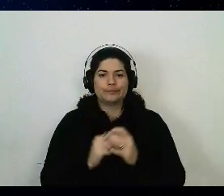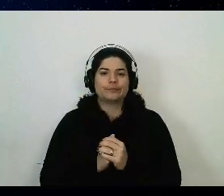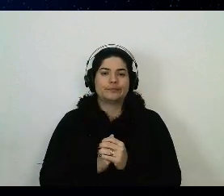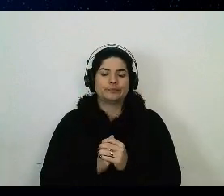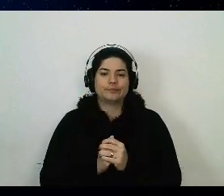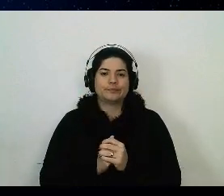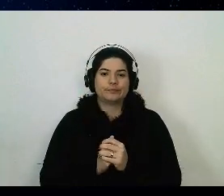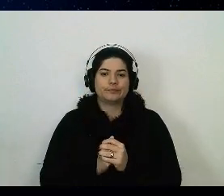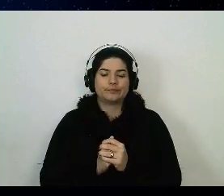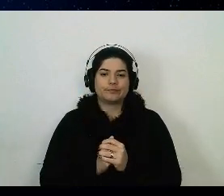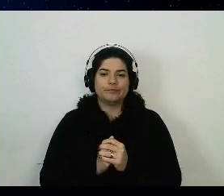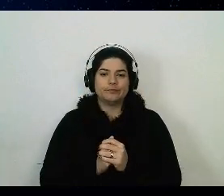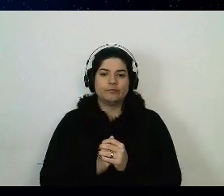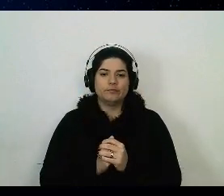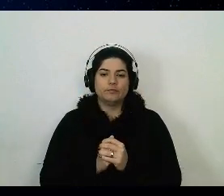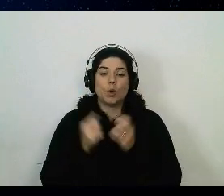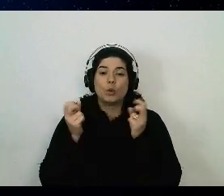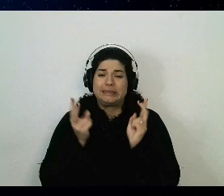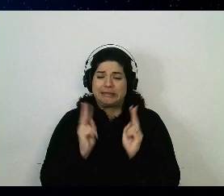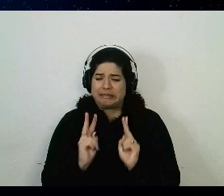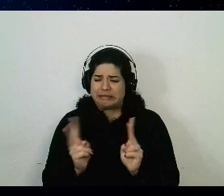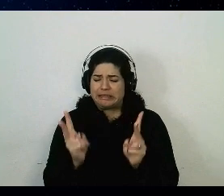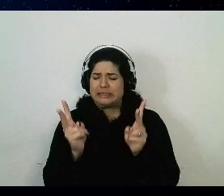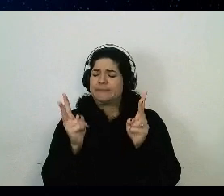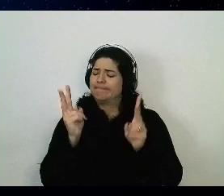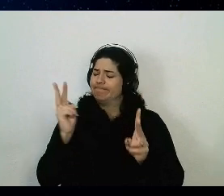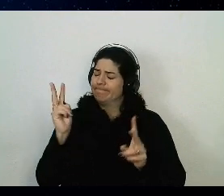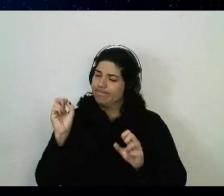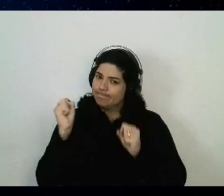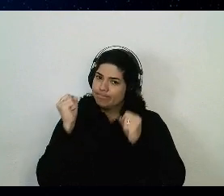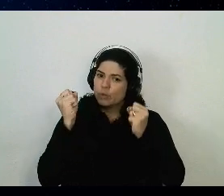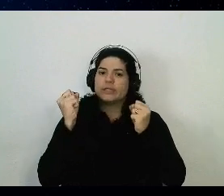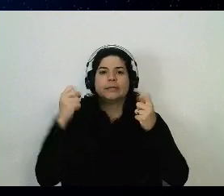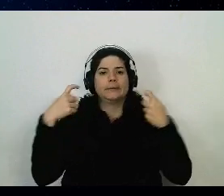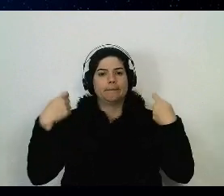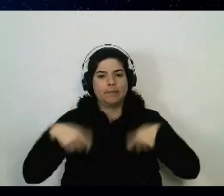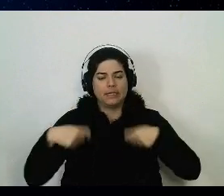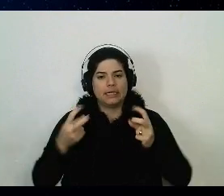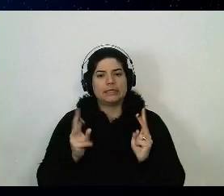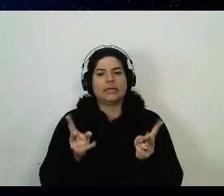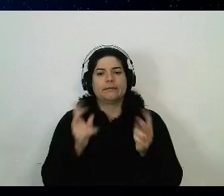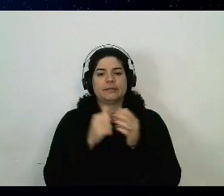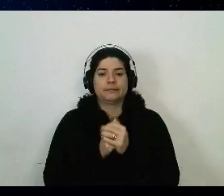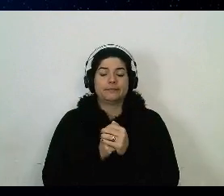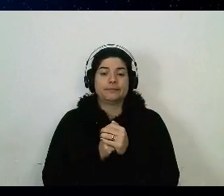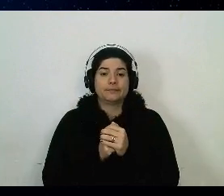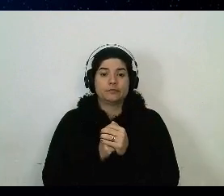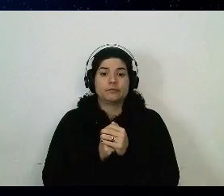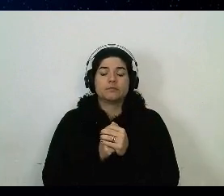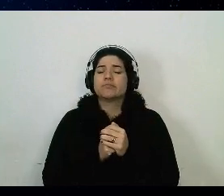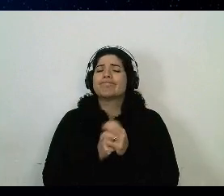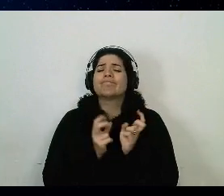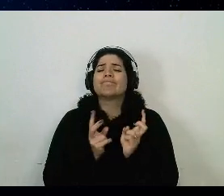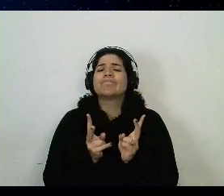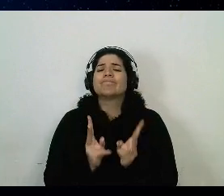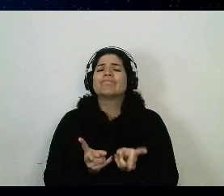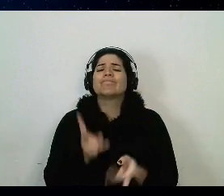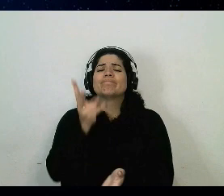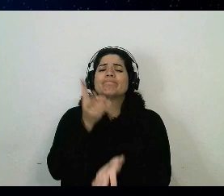Poder da constância. Constância nós precisamos ter. E quando eu trago sobre constância, é justamente